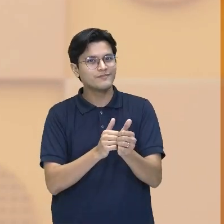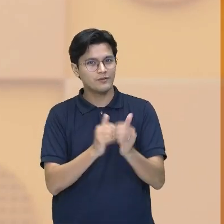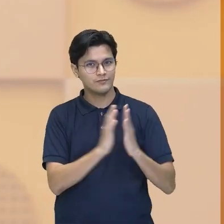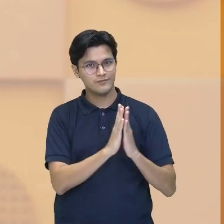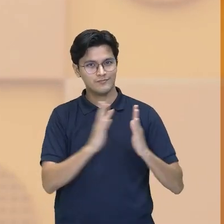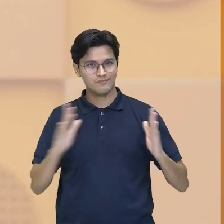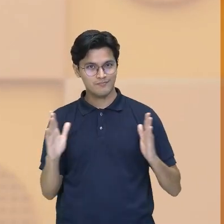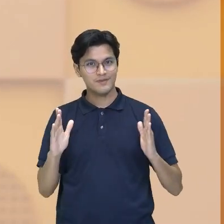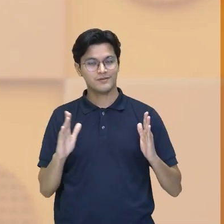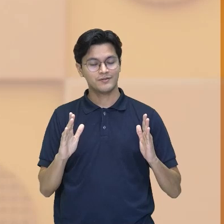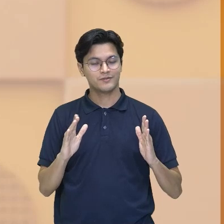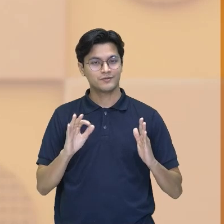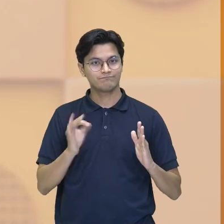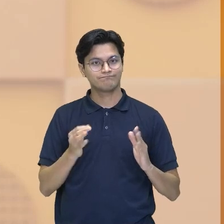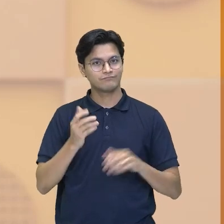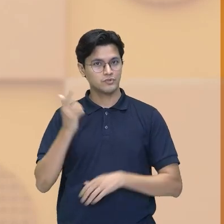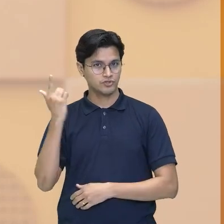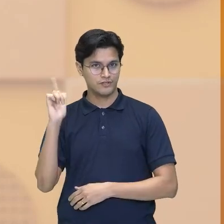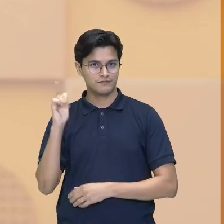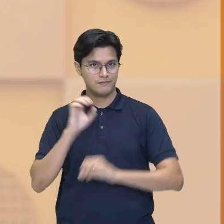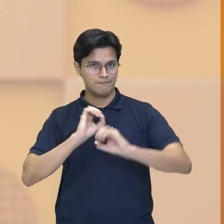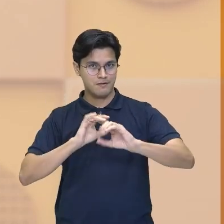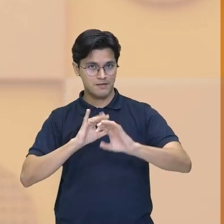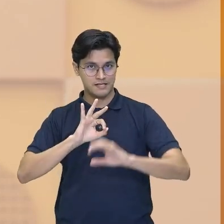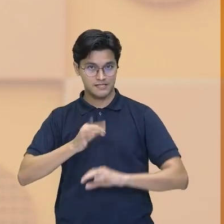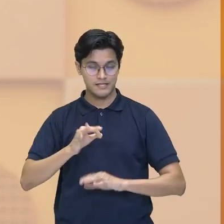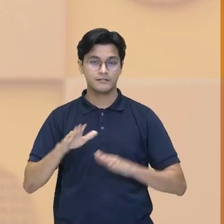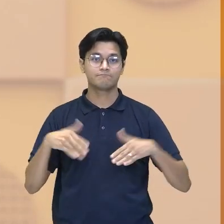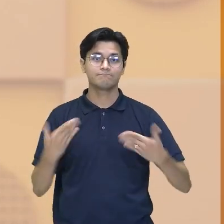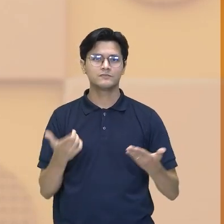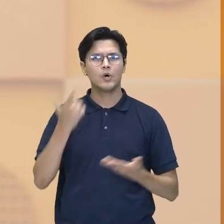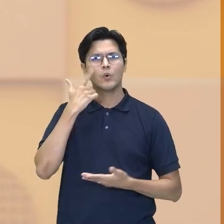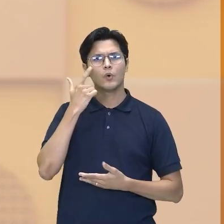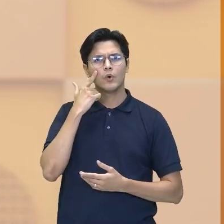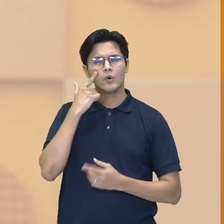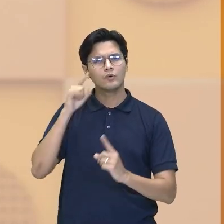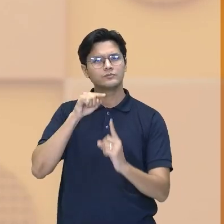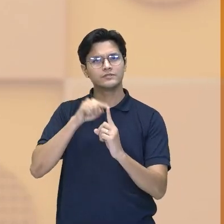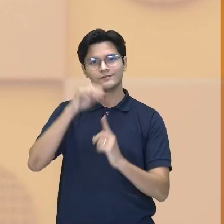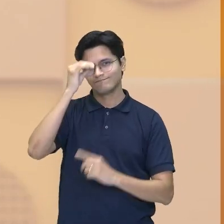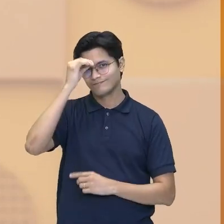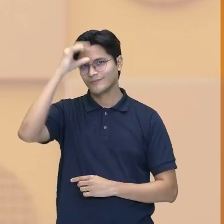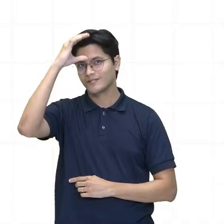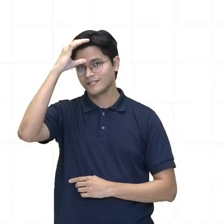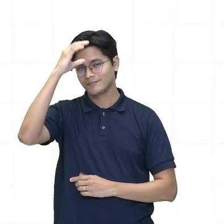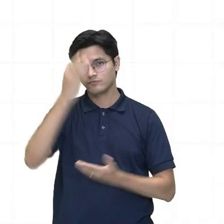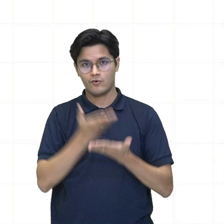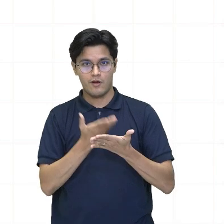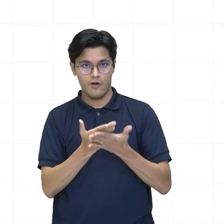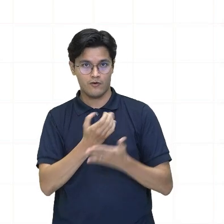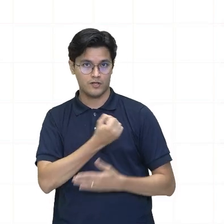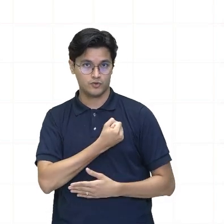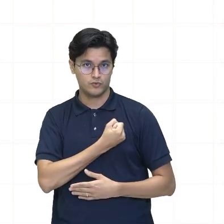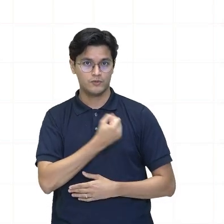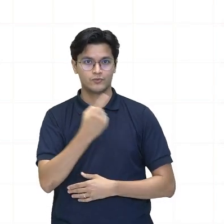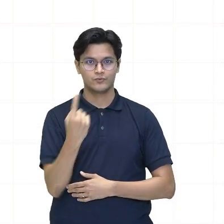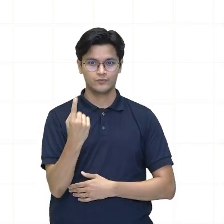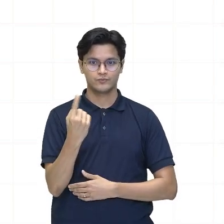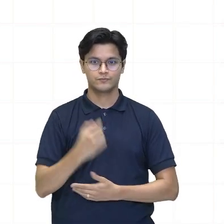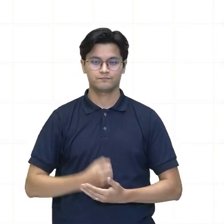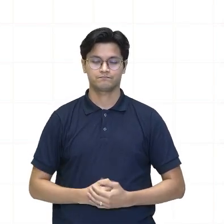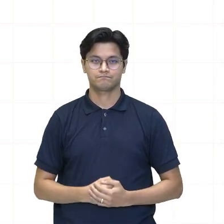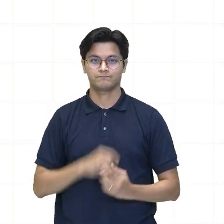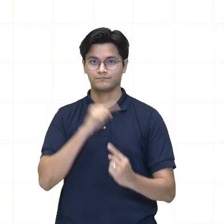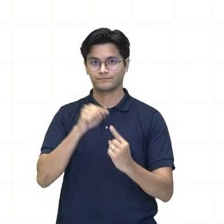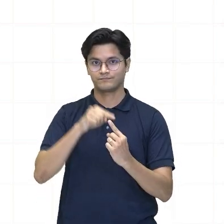vamos verificar o nosso objeto de conhecimento desta aula de número 1. O objeto de